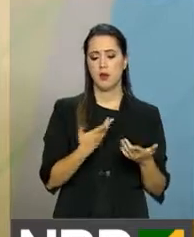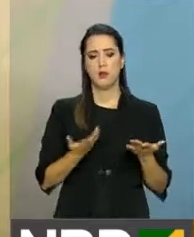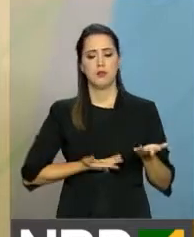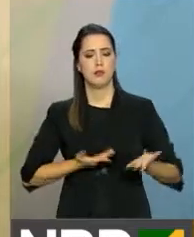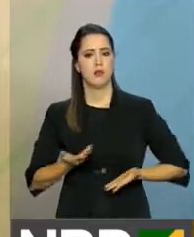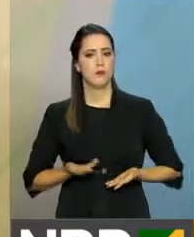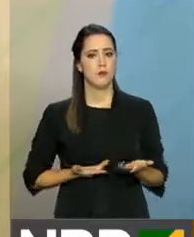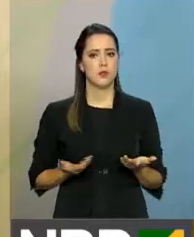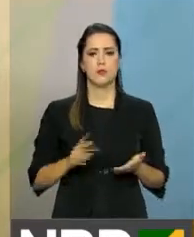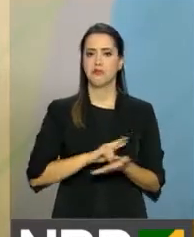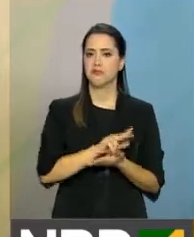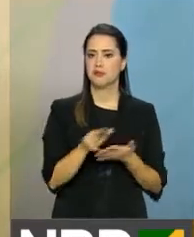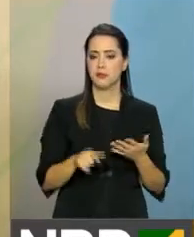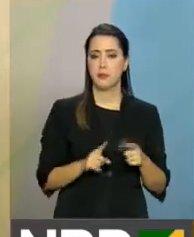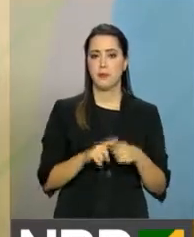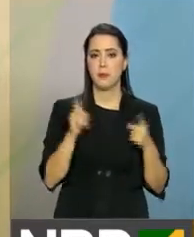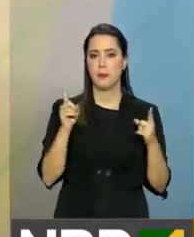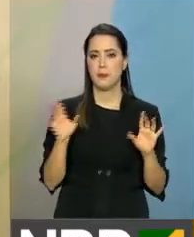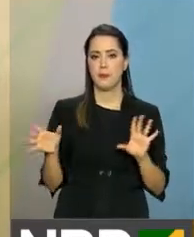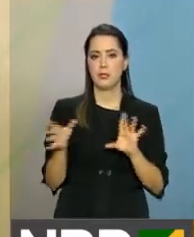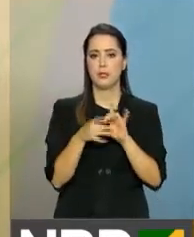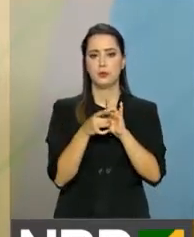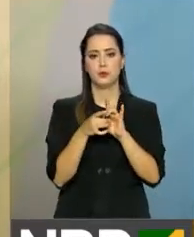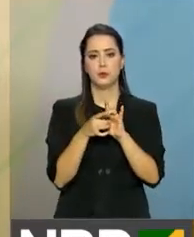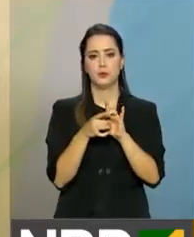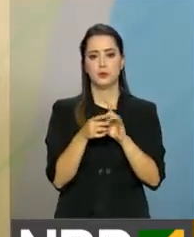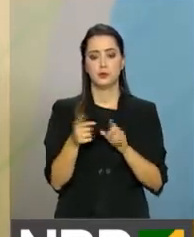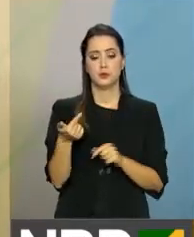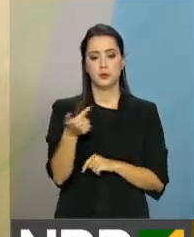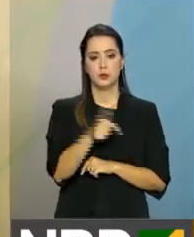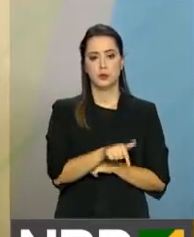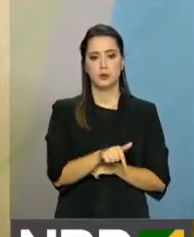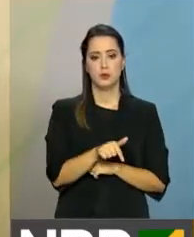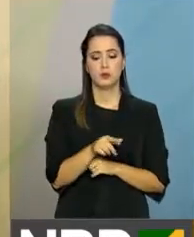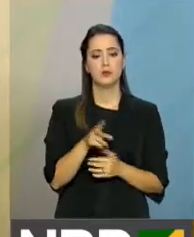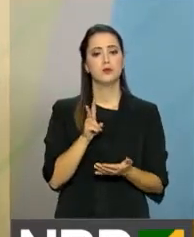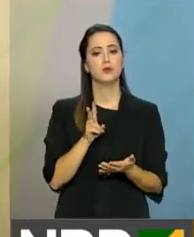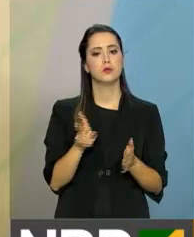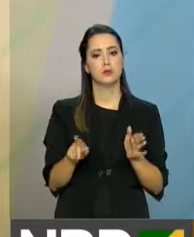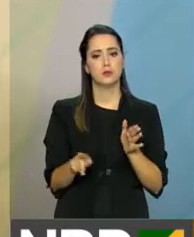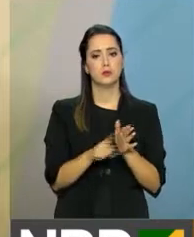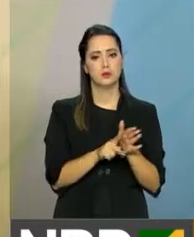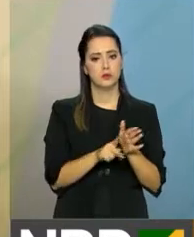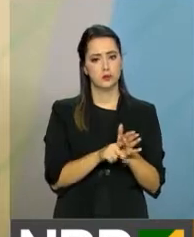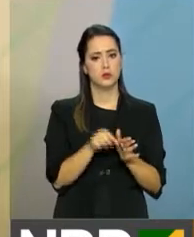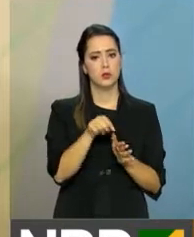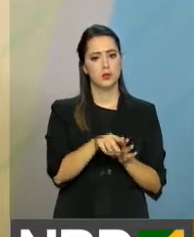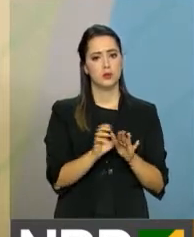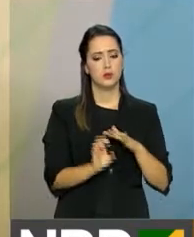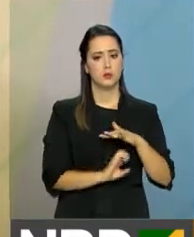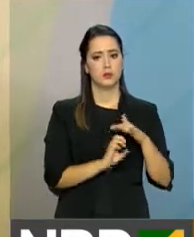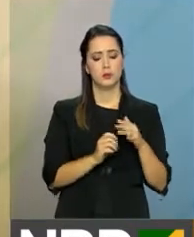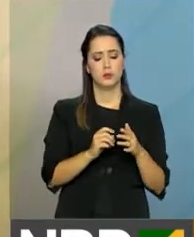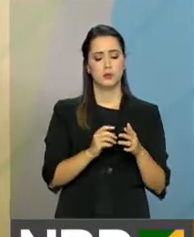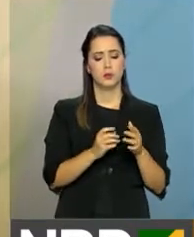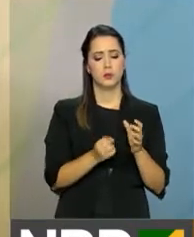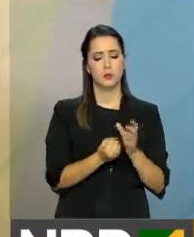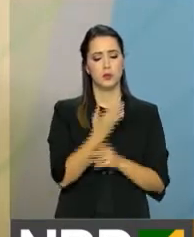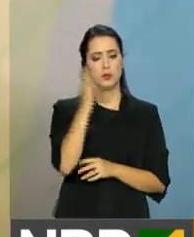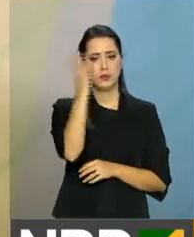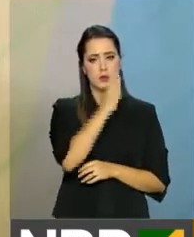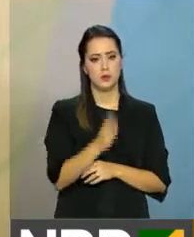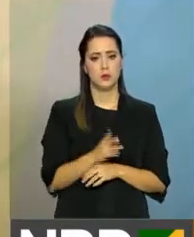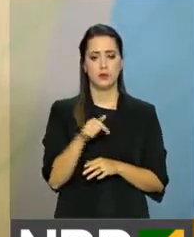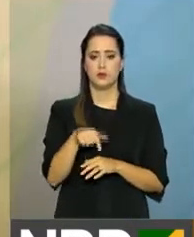serviços ou seja mais integrados novamente a nacionalidade brasileira portanto uma transição